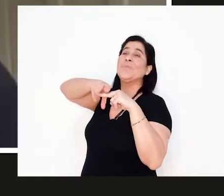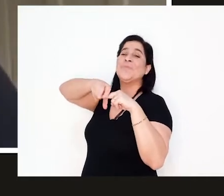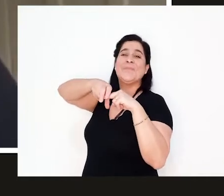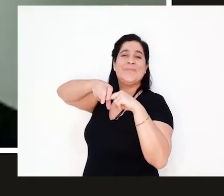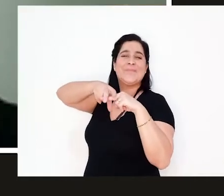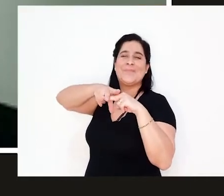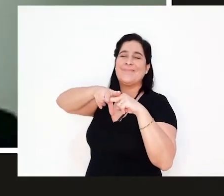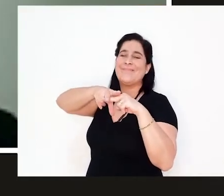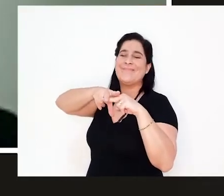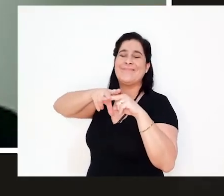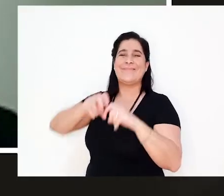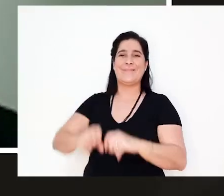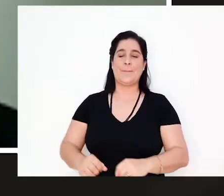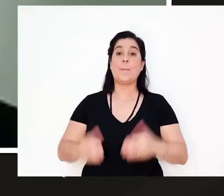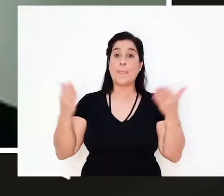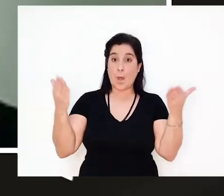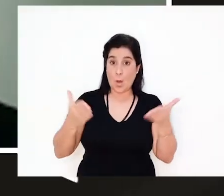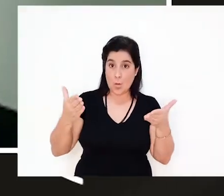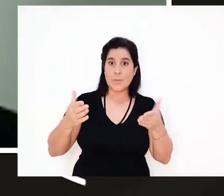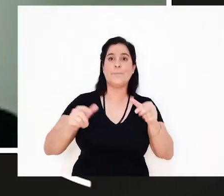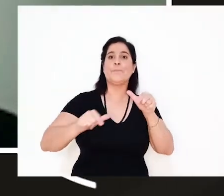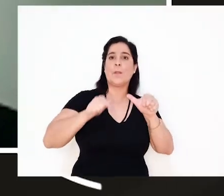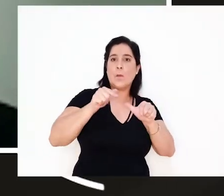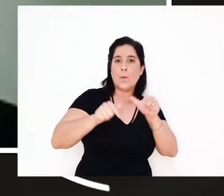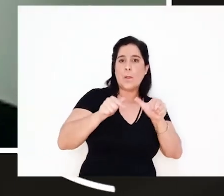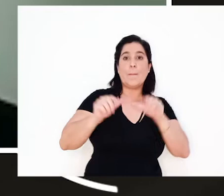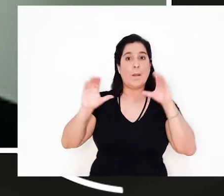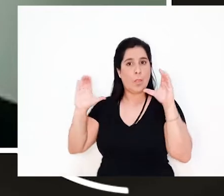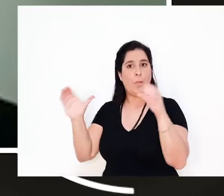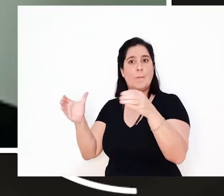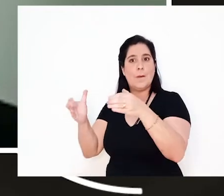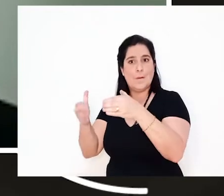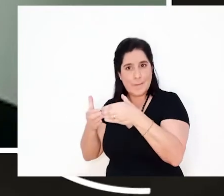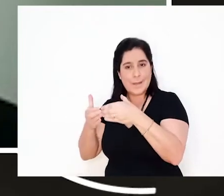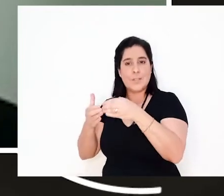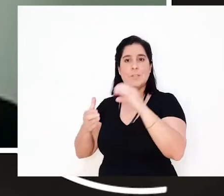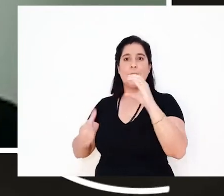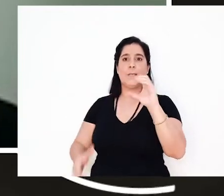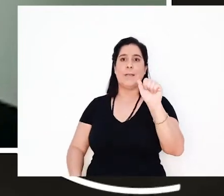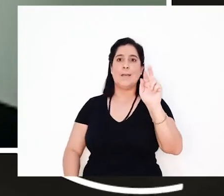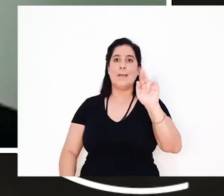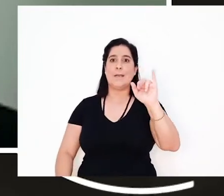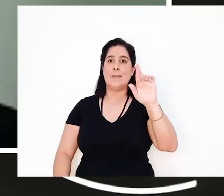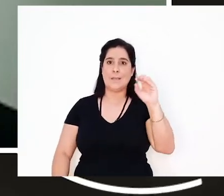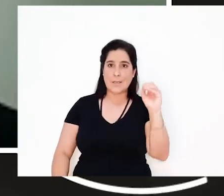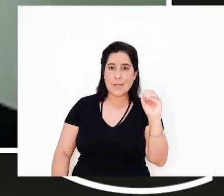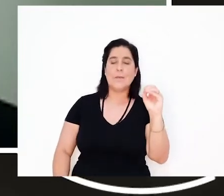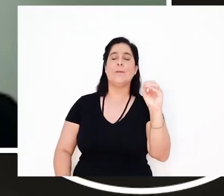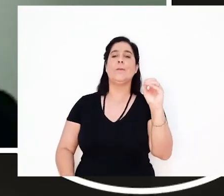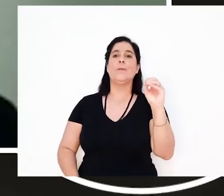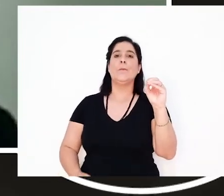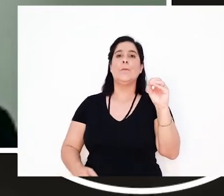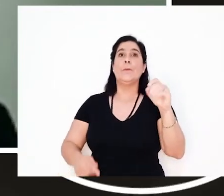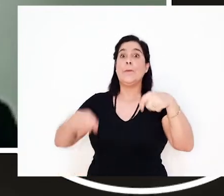já é muito bom. Hoje eu trabalho numa comunidade que é do Careiro, que é a comunidade do Araçá. E para eu